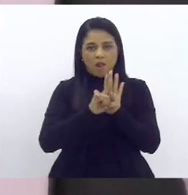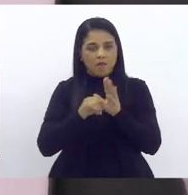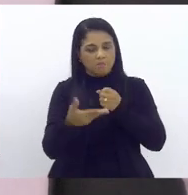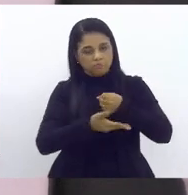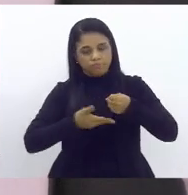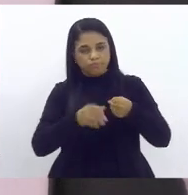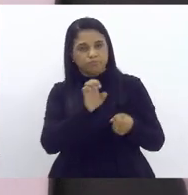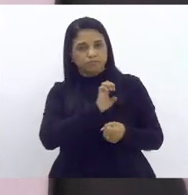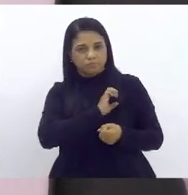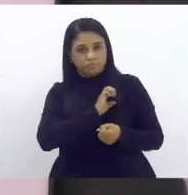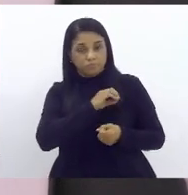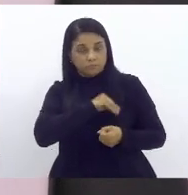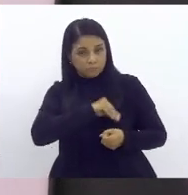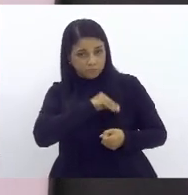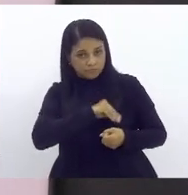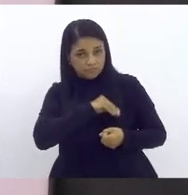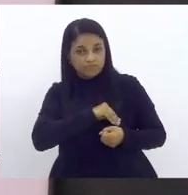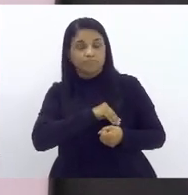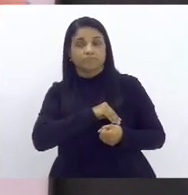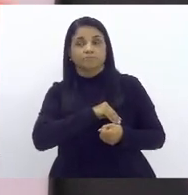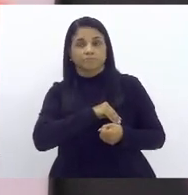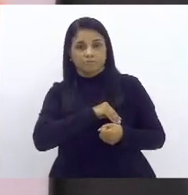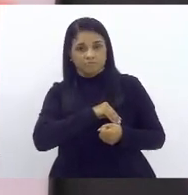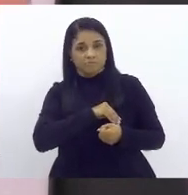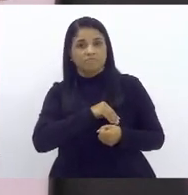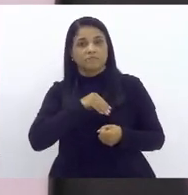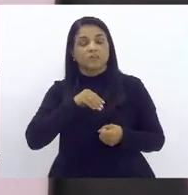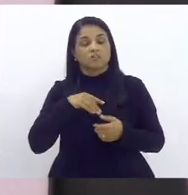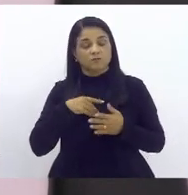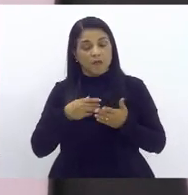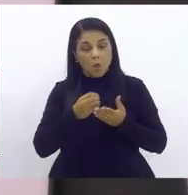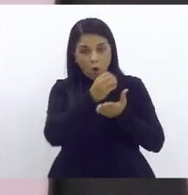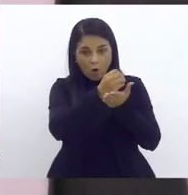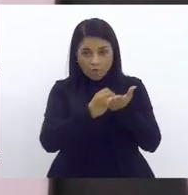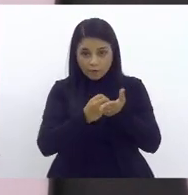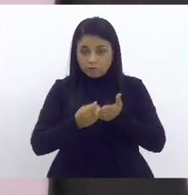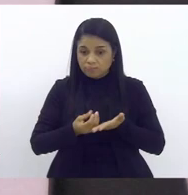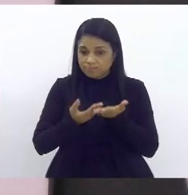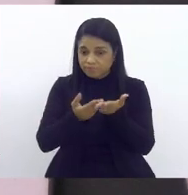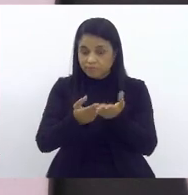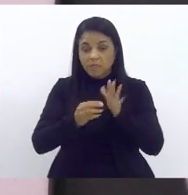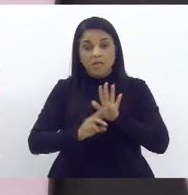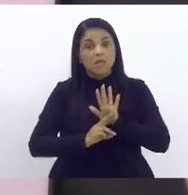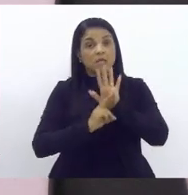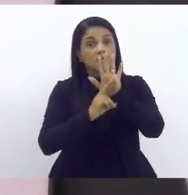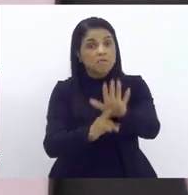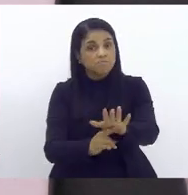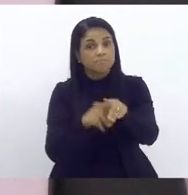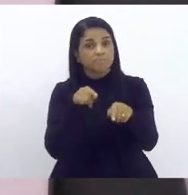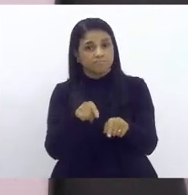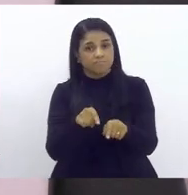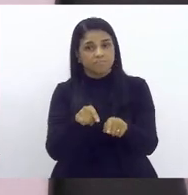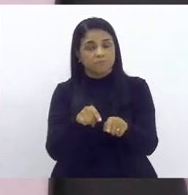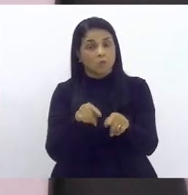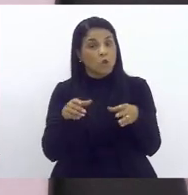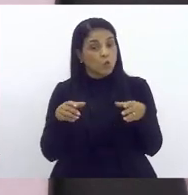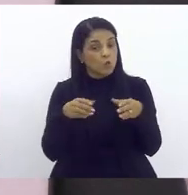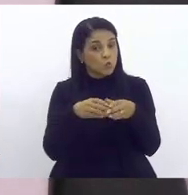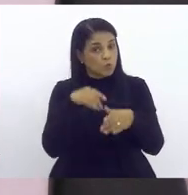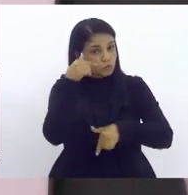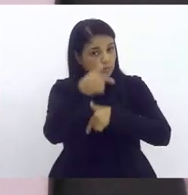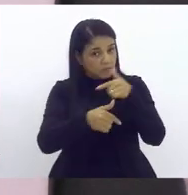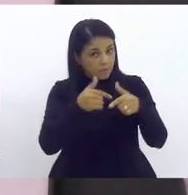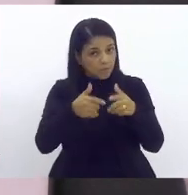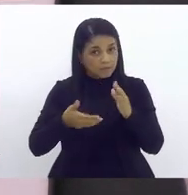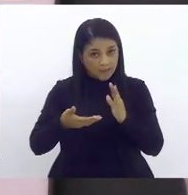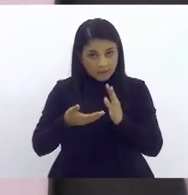do magistério. Nós vamos oficiar esses municípios, nós vamos entrar com uma representação. Isso, grupo de trabalho da